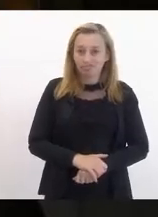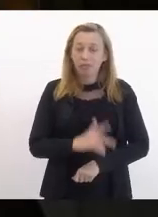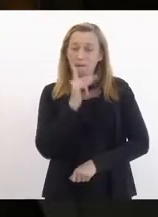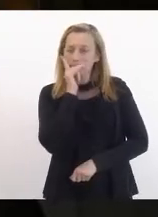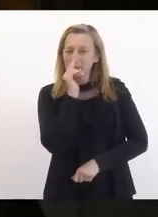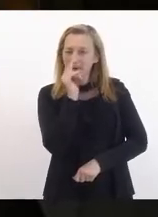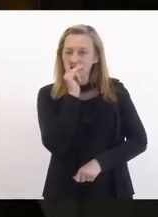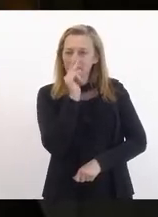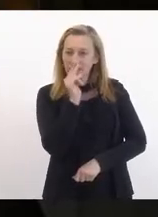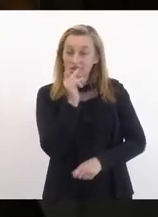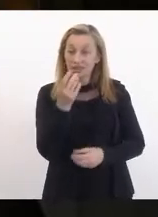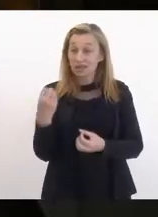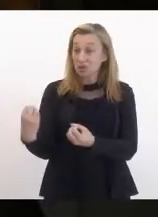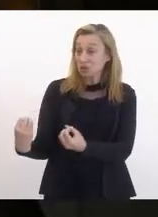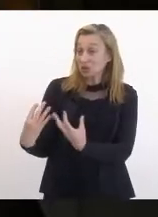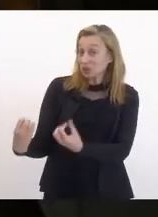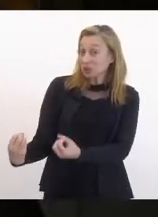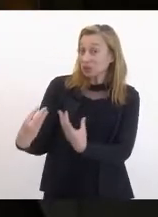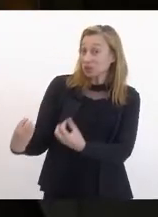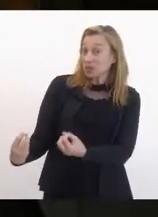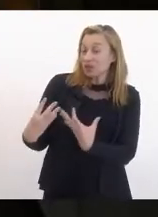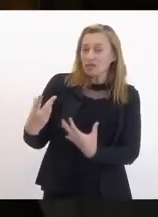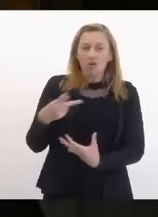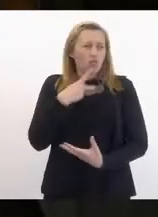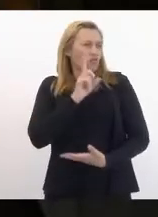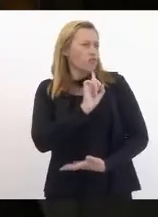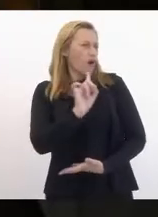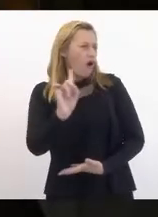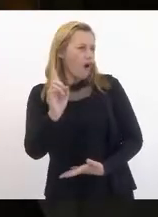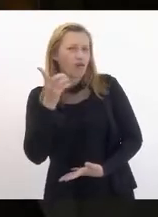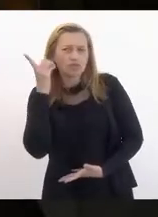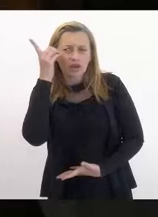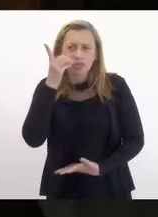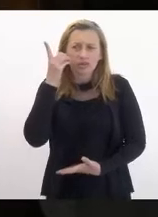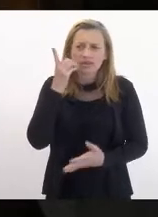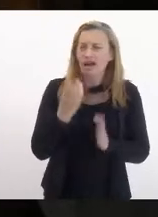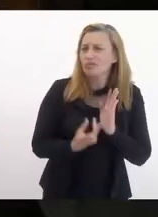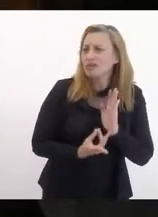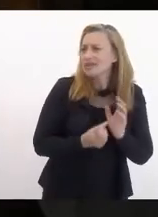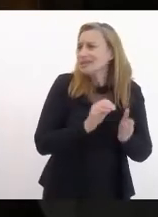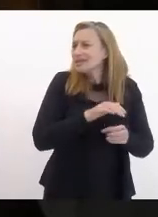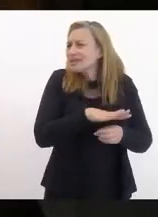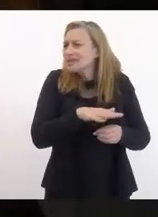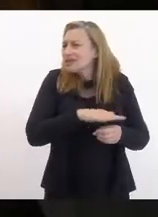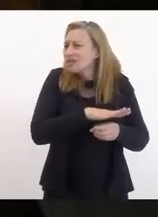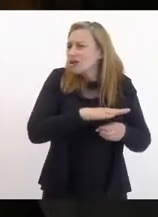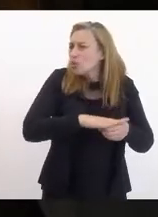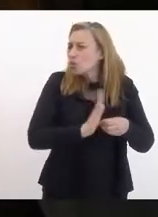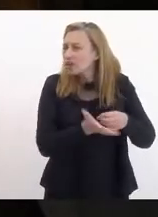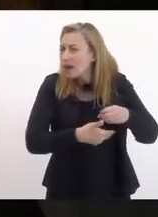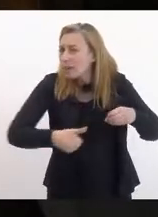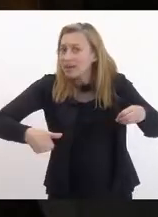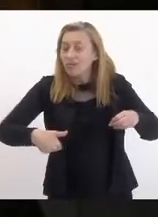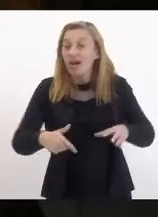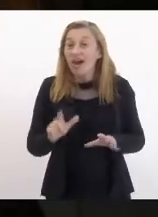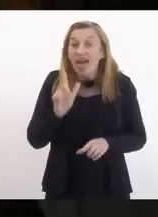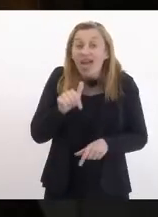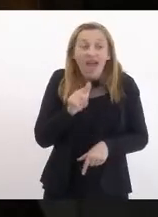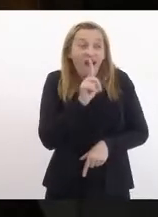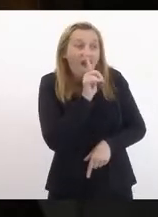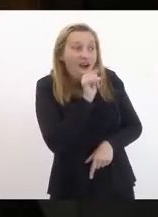parece que ia nos dar aula. Diz assim, não, deputado, saneamento básico é água